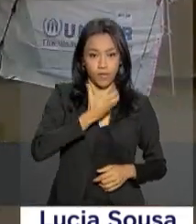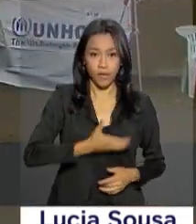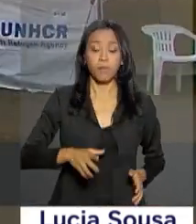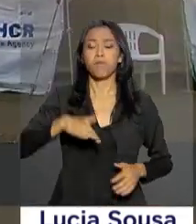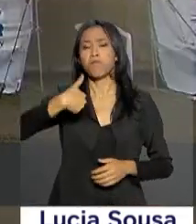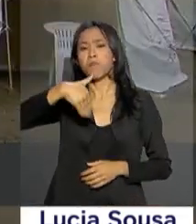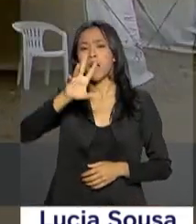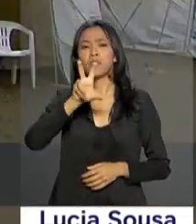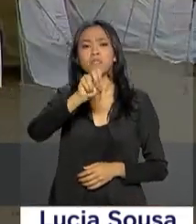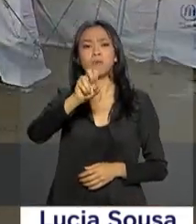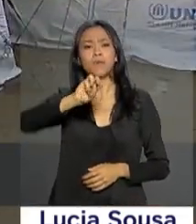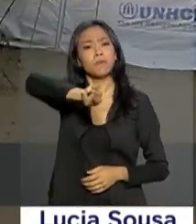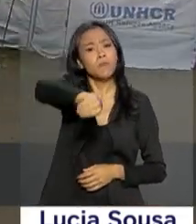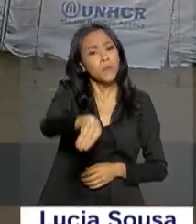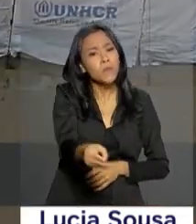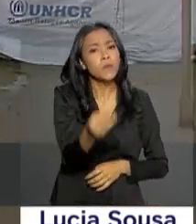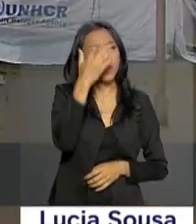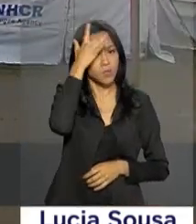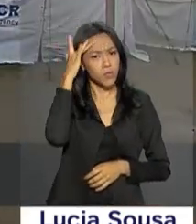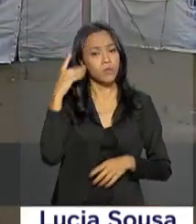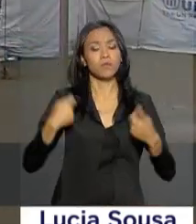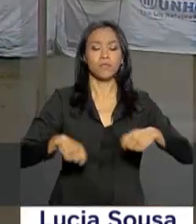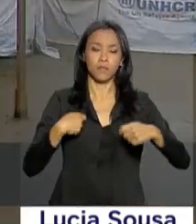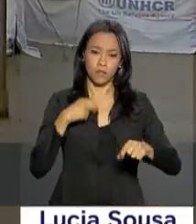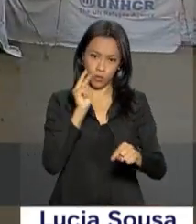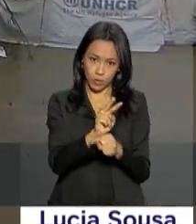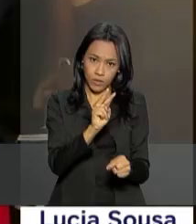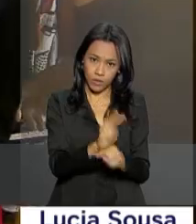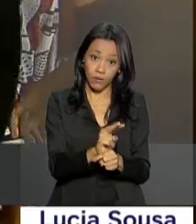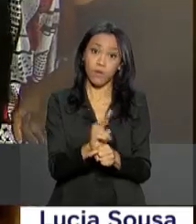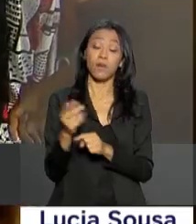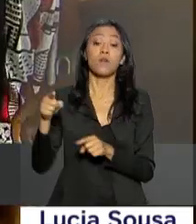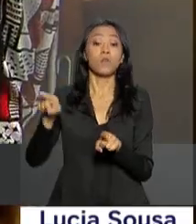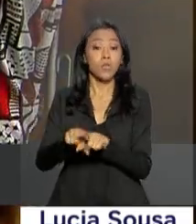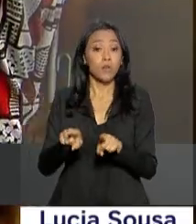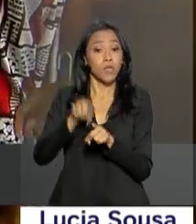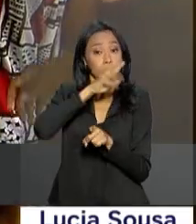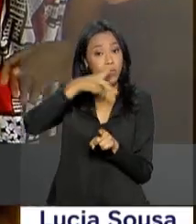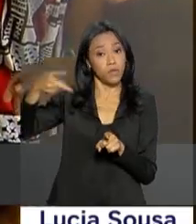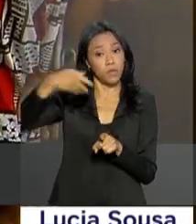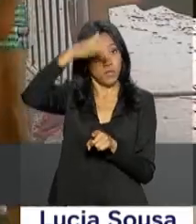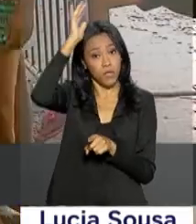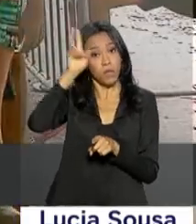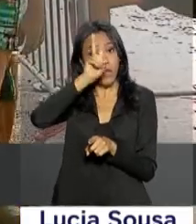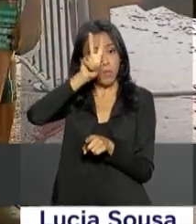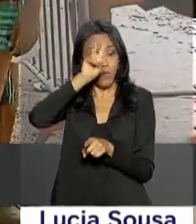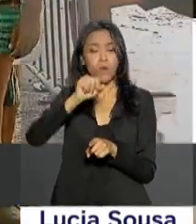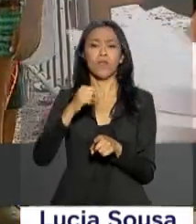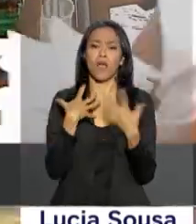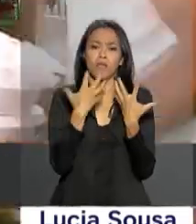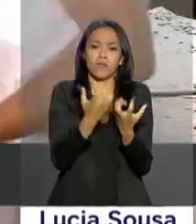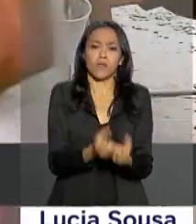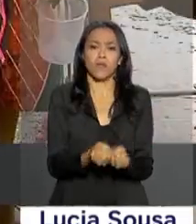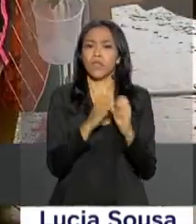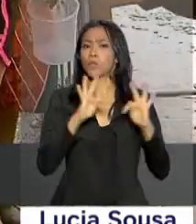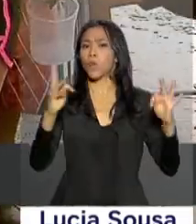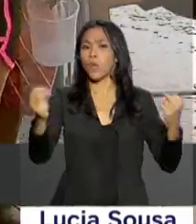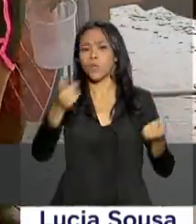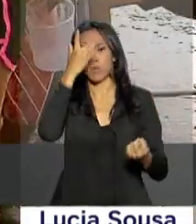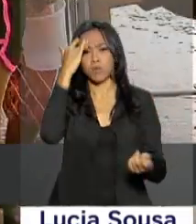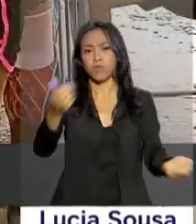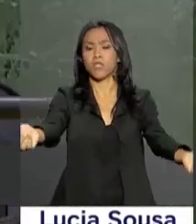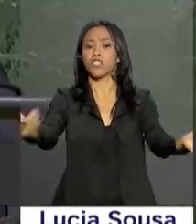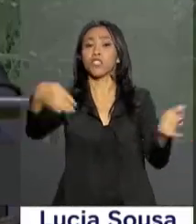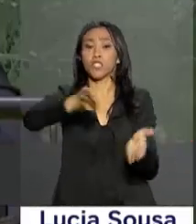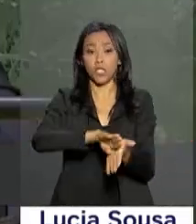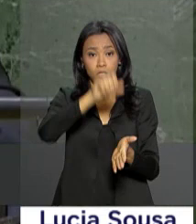de migrantes no mundo precisam de proteção que me lembrou ainda que o brasil tem recebido todos que chegam no país como os venezuelanos